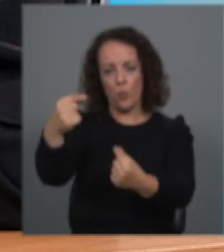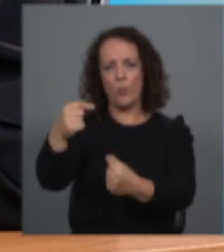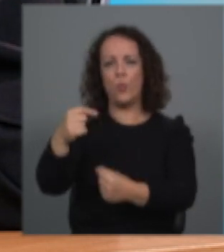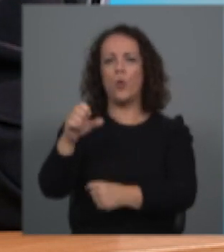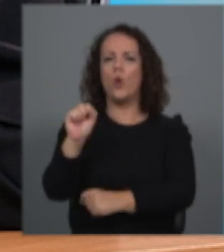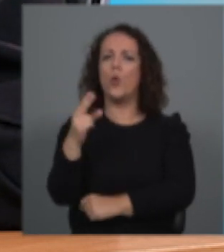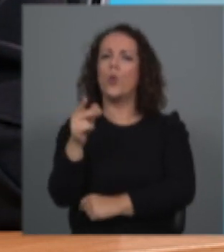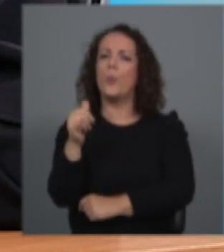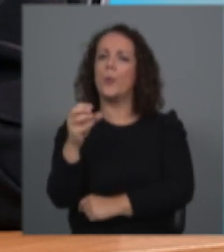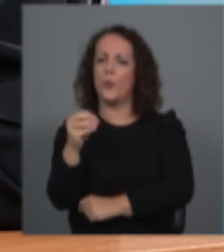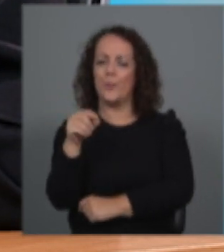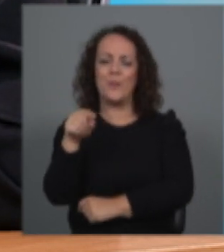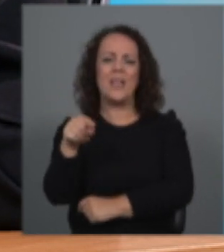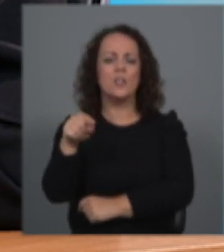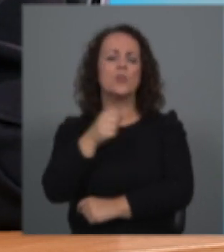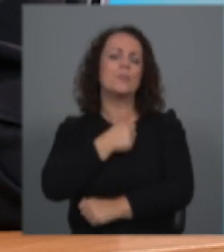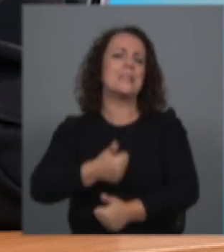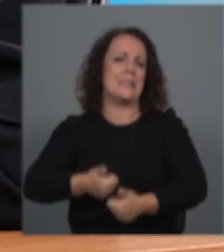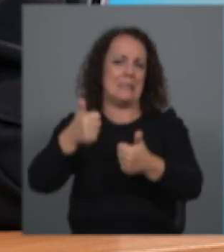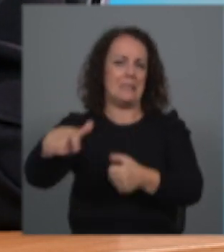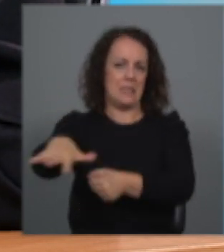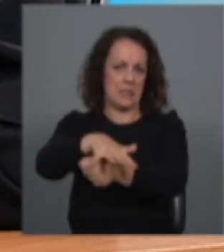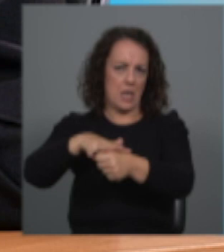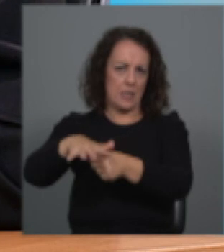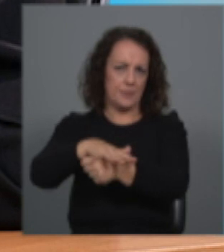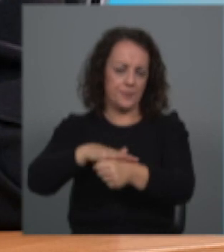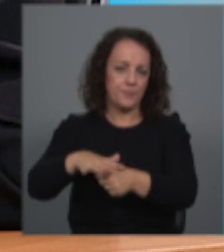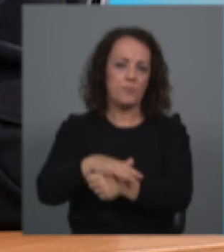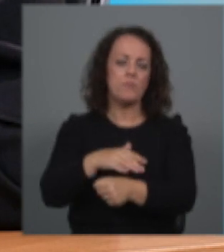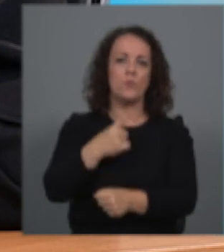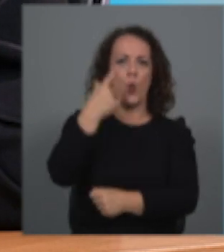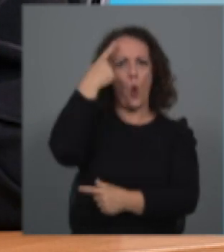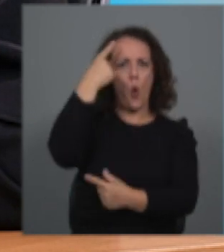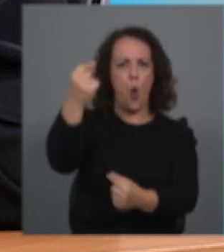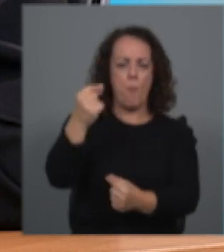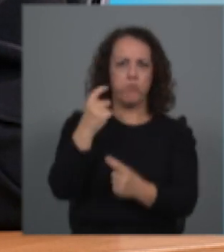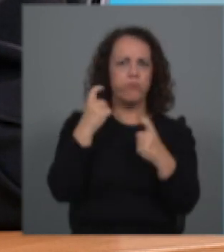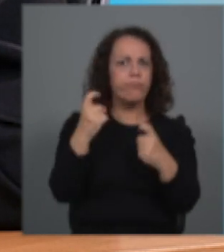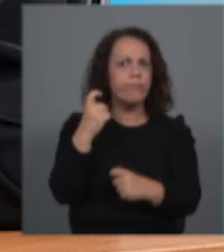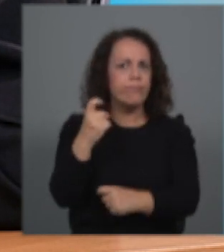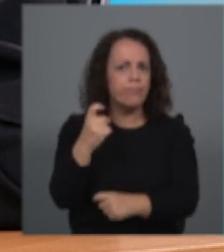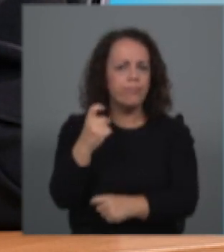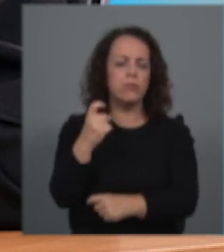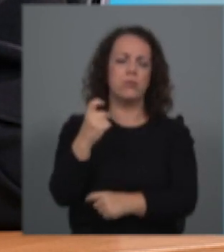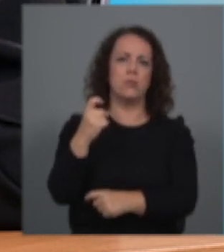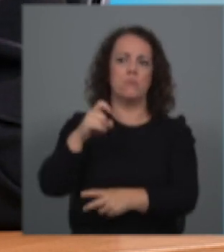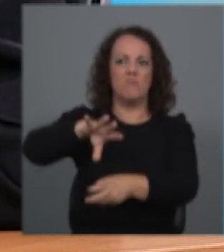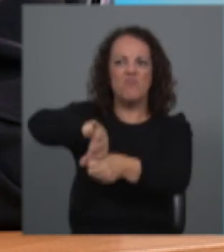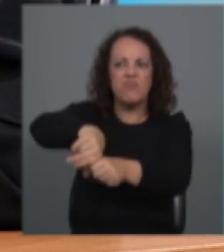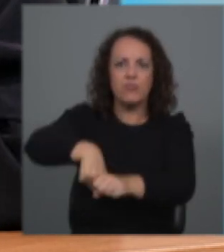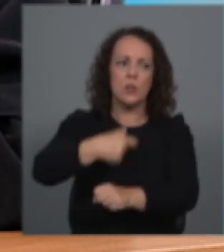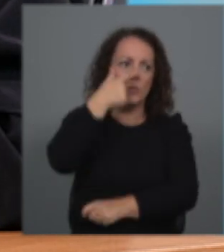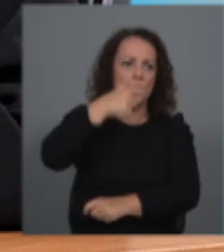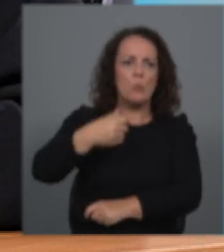O que é que se trata? Esta cidade que era ameaçada por um lobo muito feroz, e as pessoas